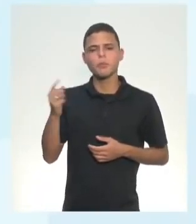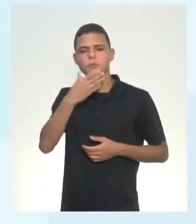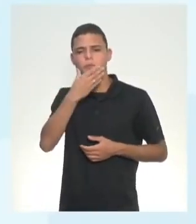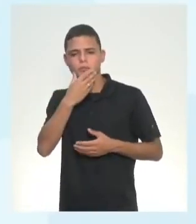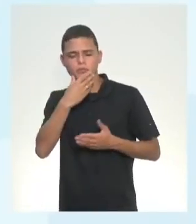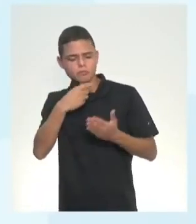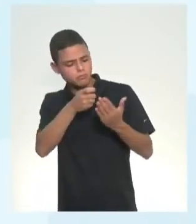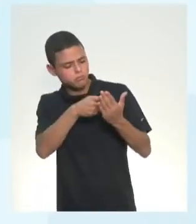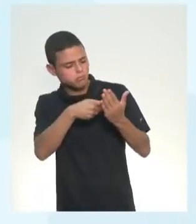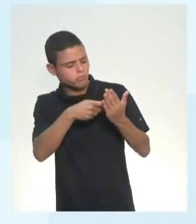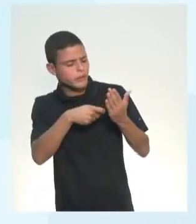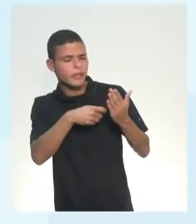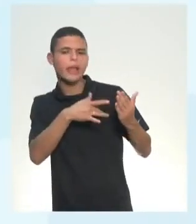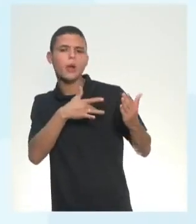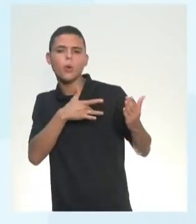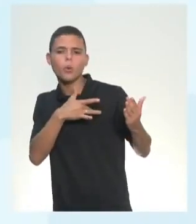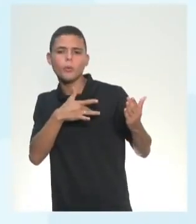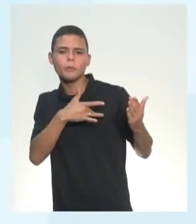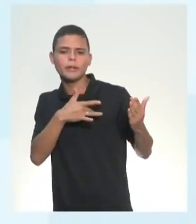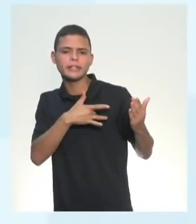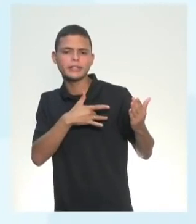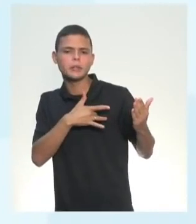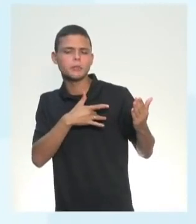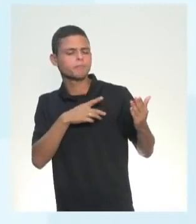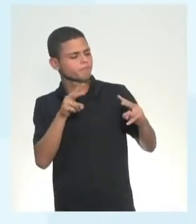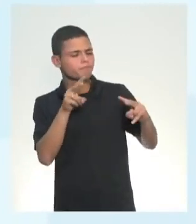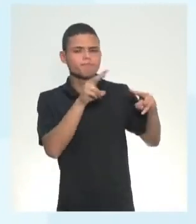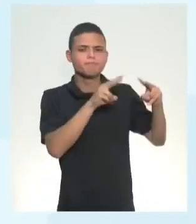do romantismo? Então, se a gente tem